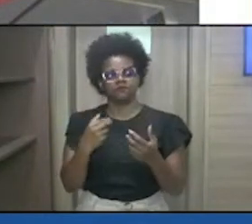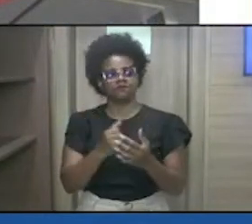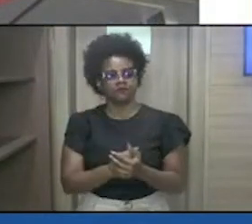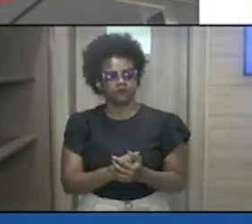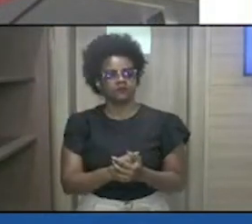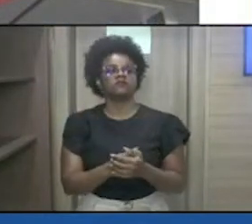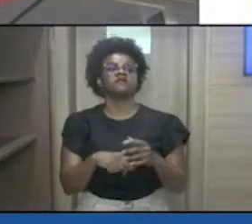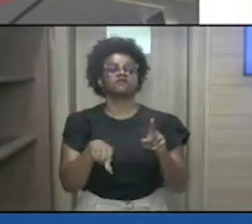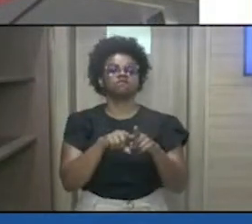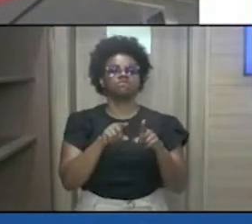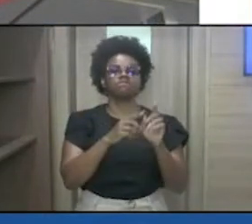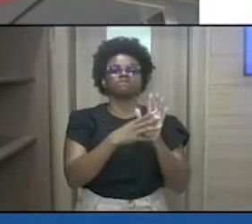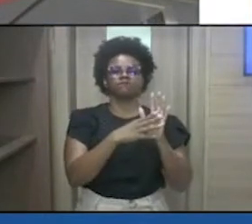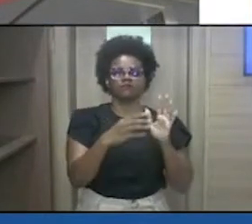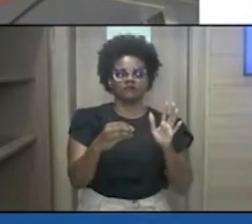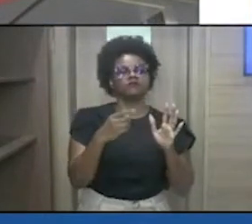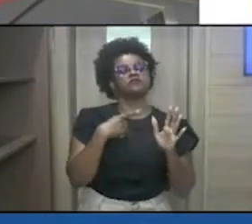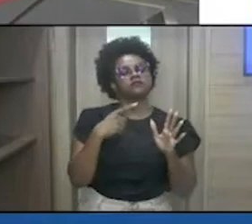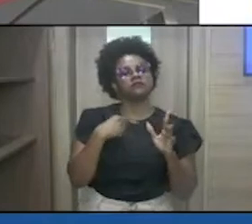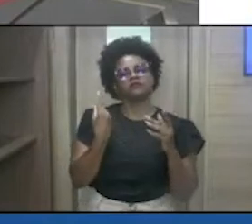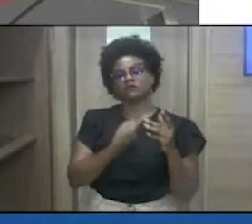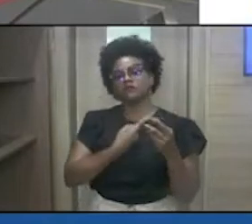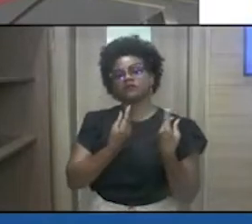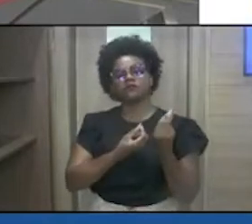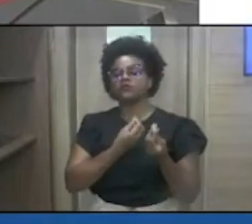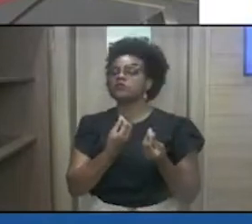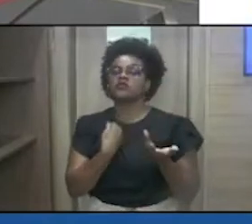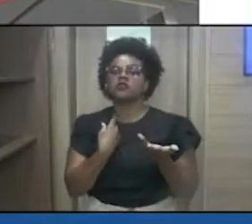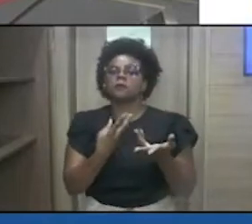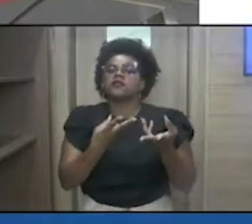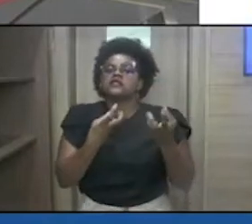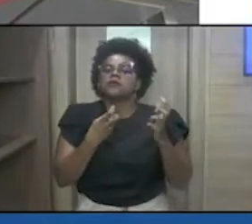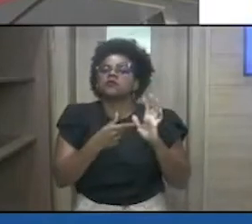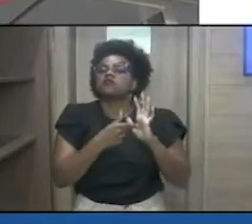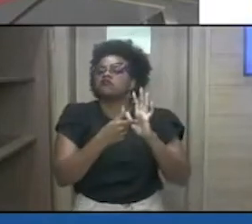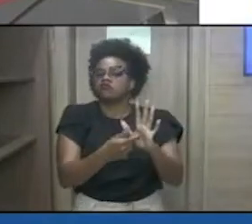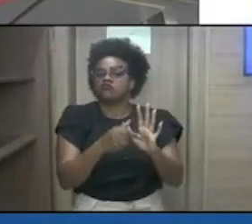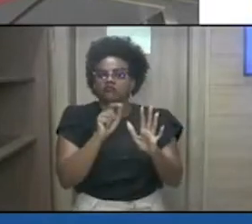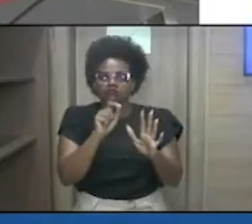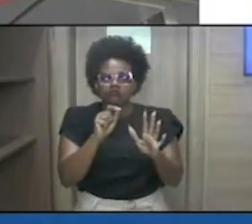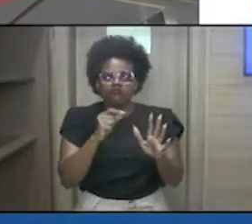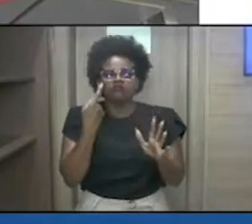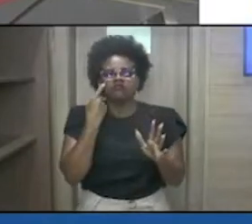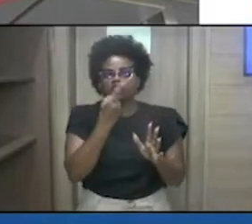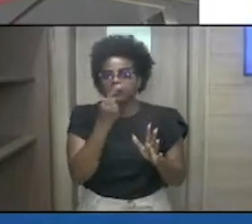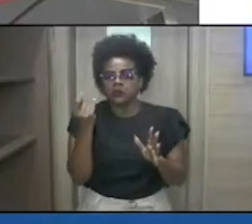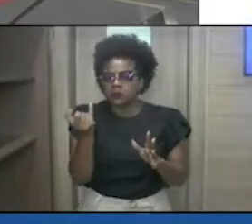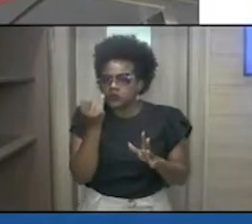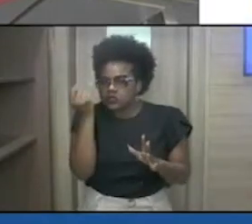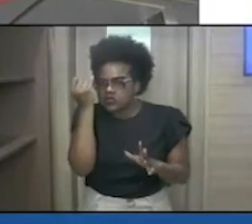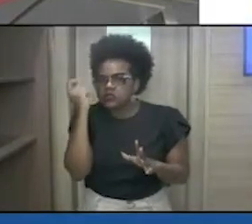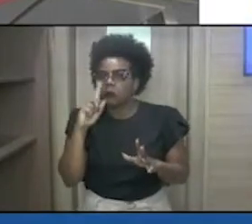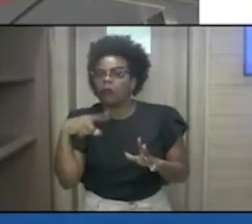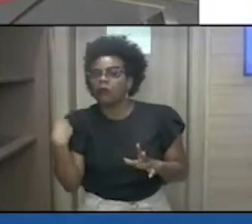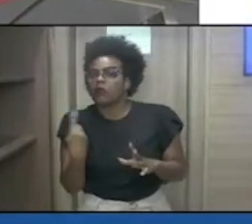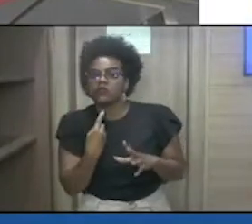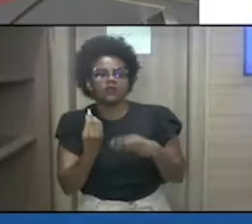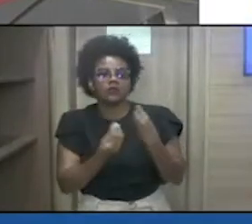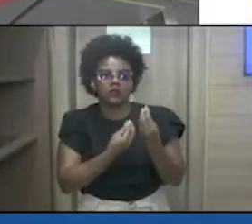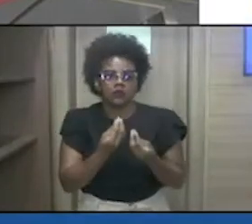Em relação ao modelo de oferta, o que a gente pode destacar aqui que fica bem interessante para a